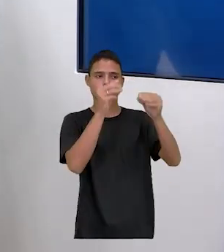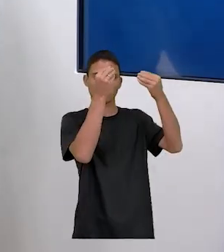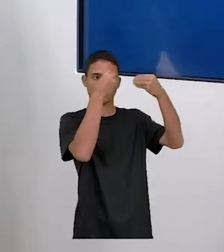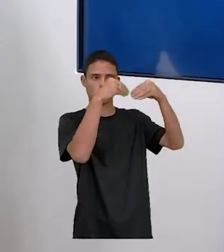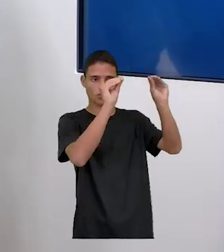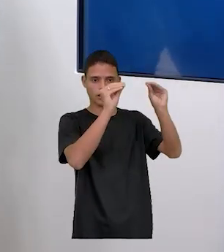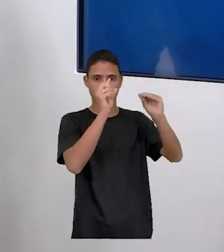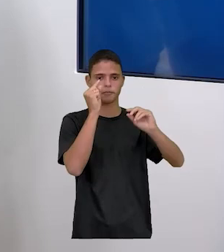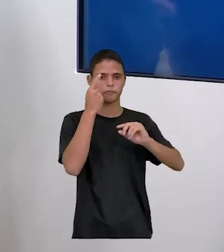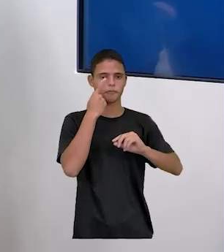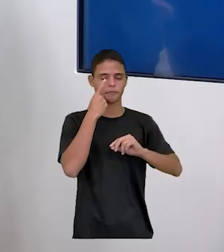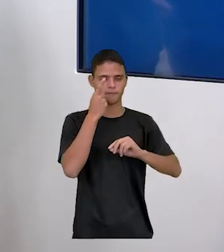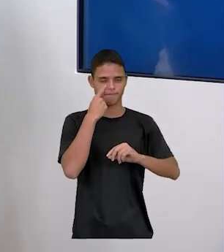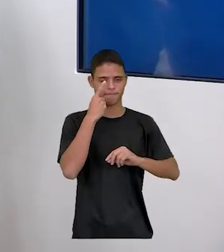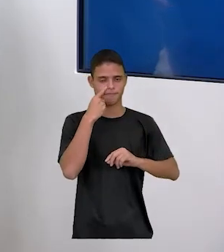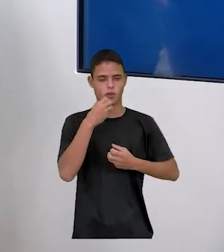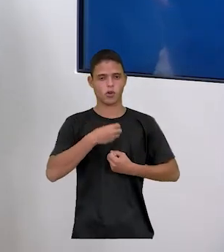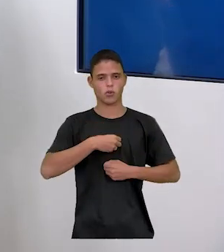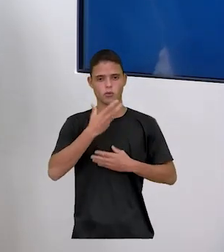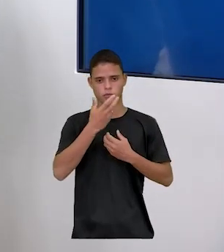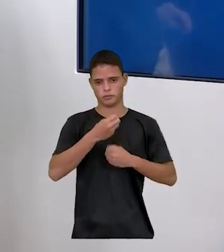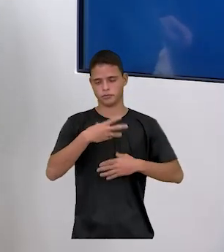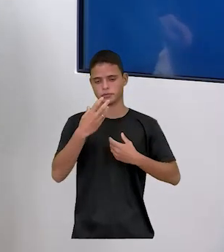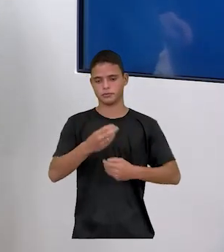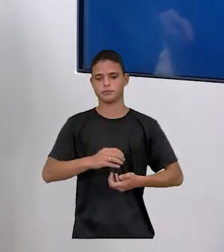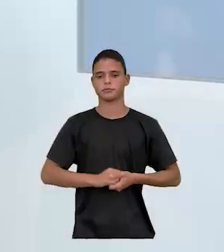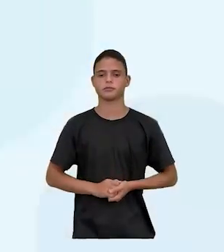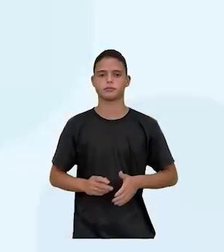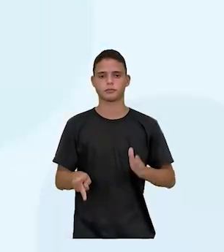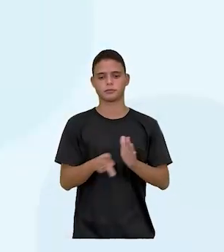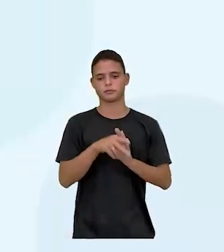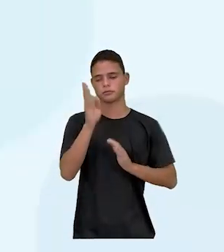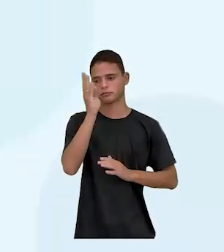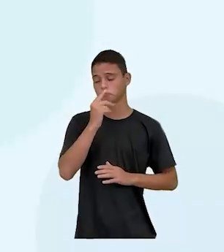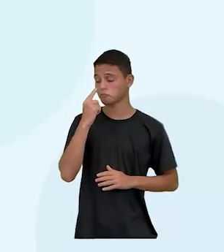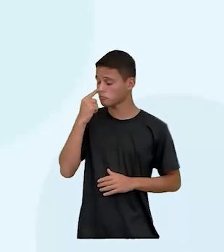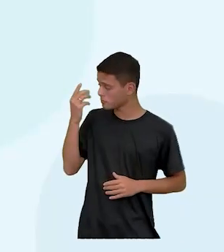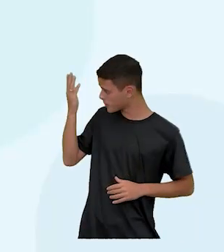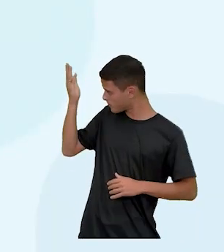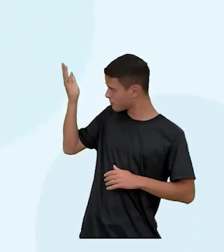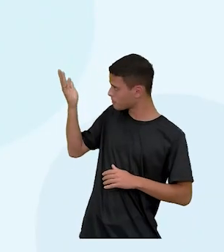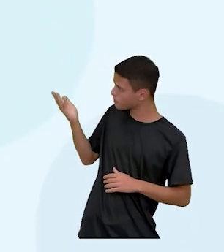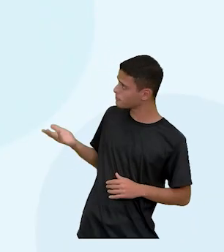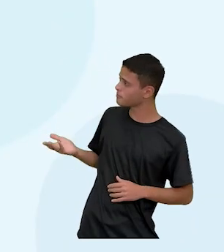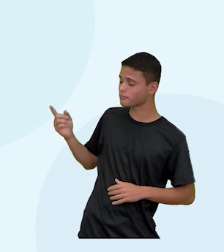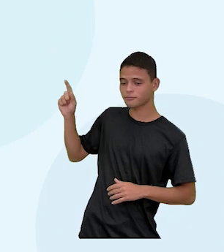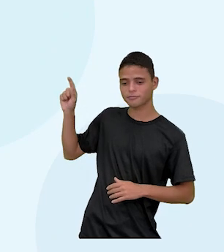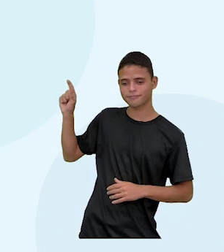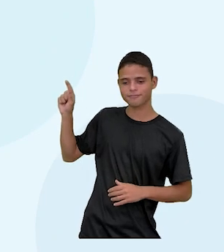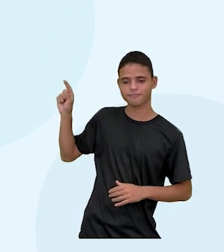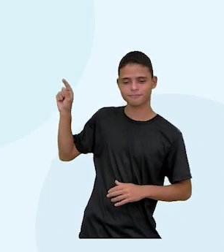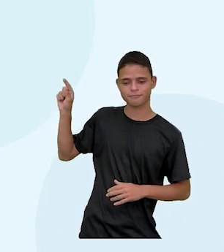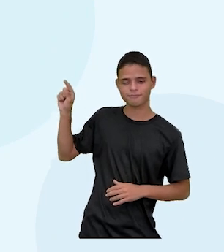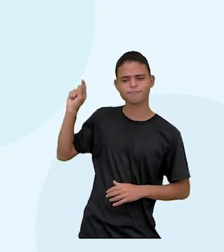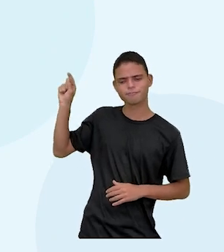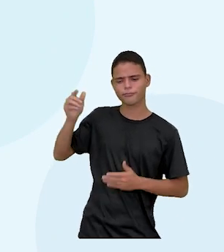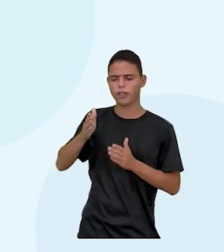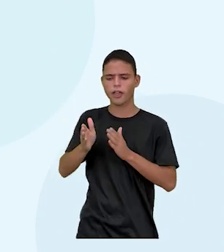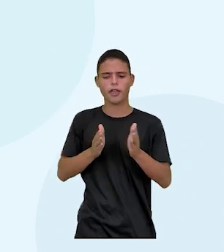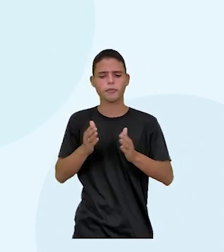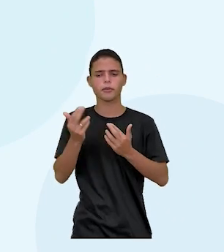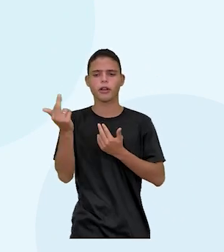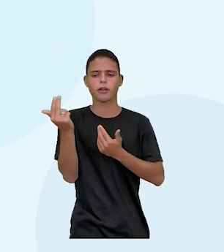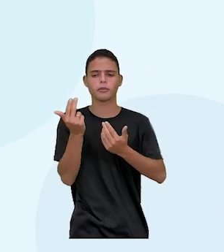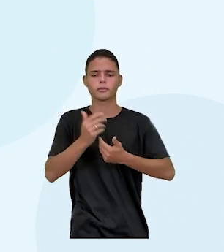poema que conversa também com o Brasil. Um poema da mesma época, tá?